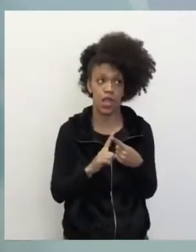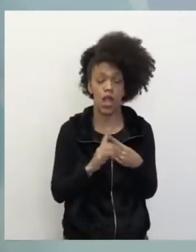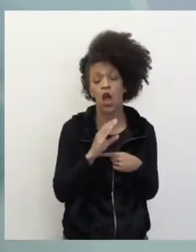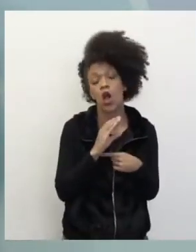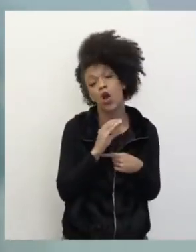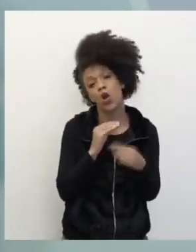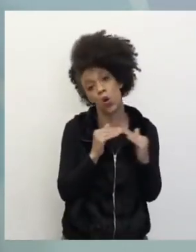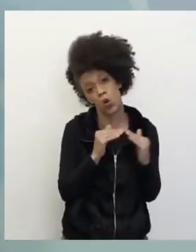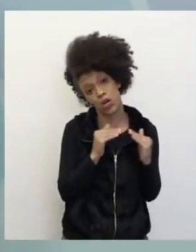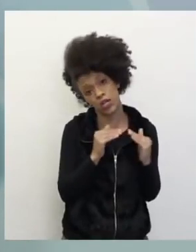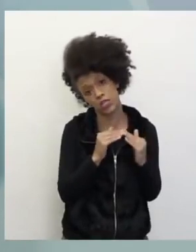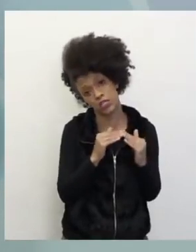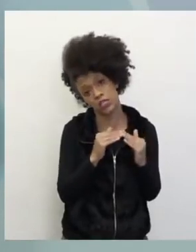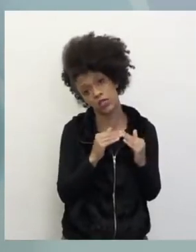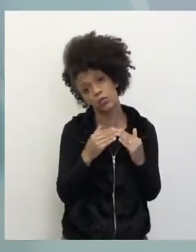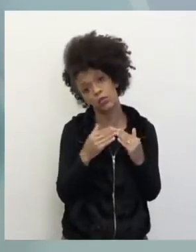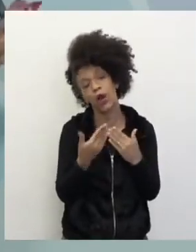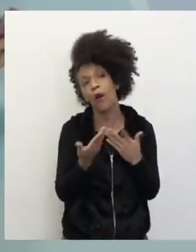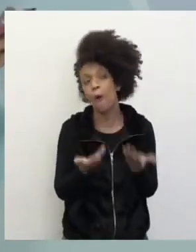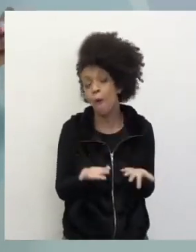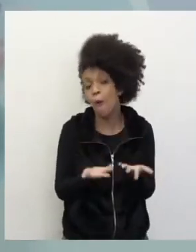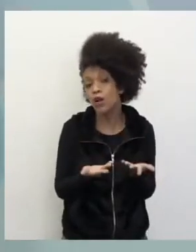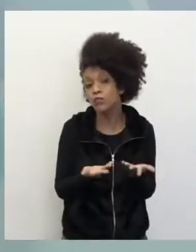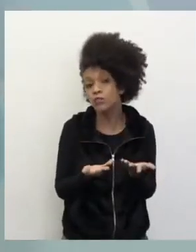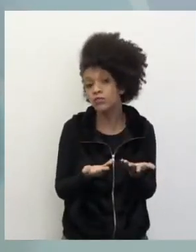gente já sabe que a coordenação é quando eles são